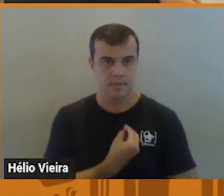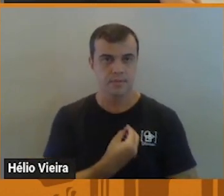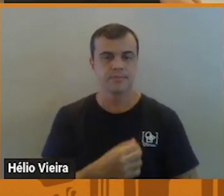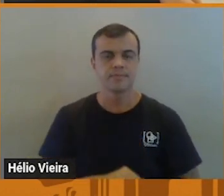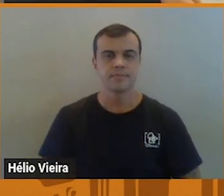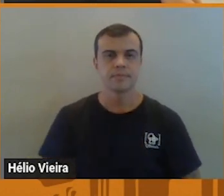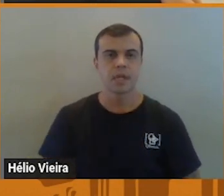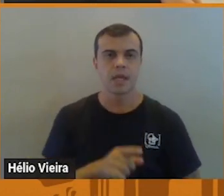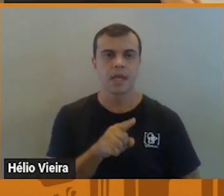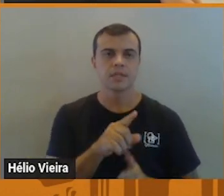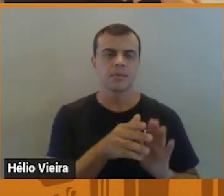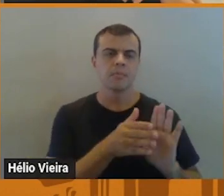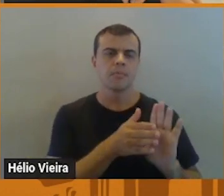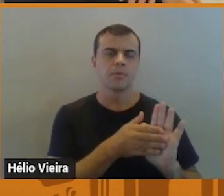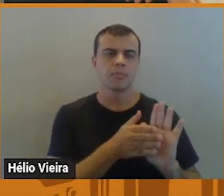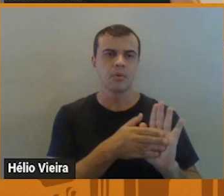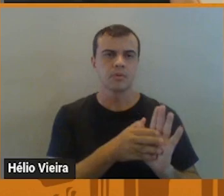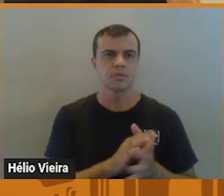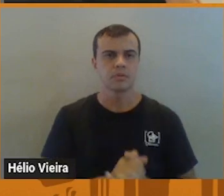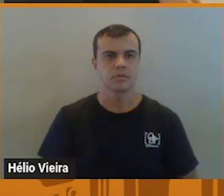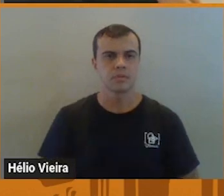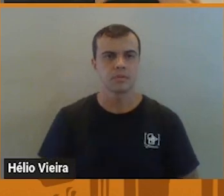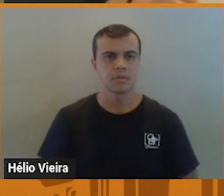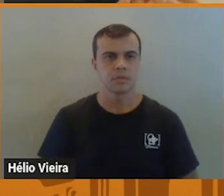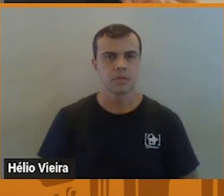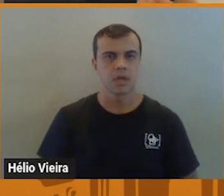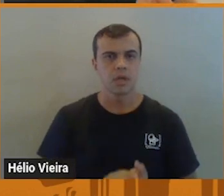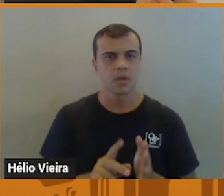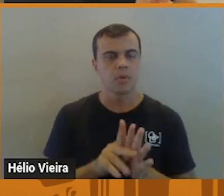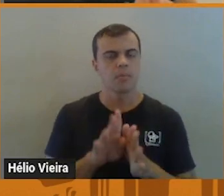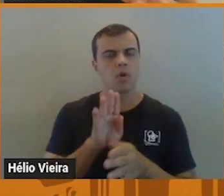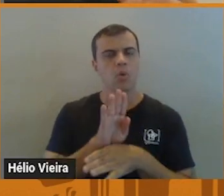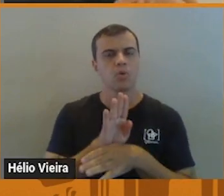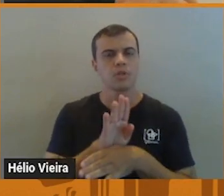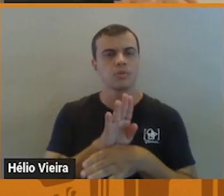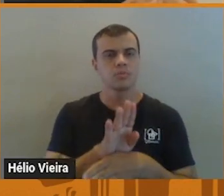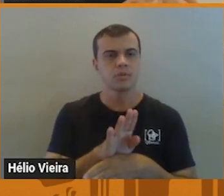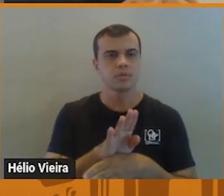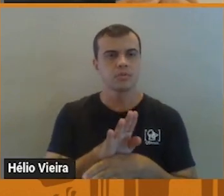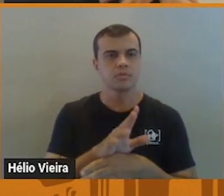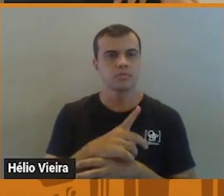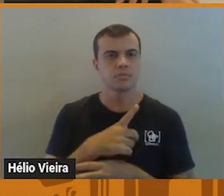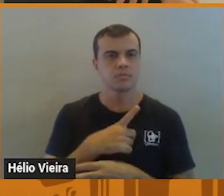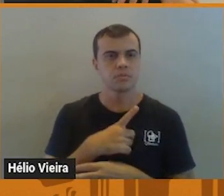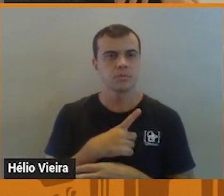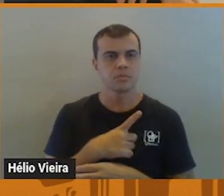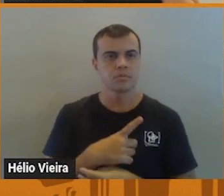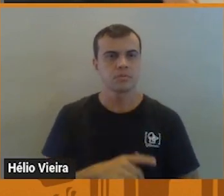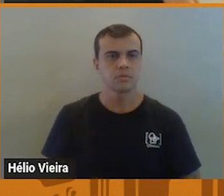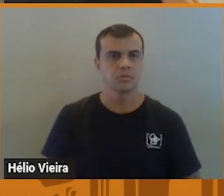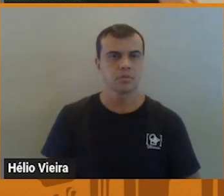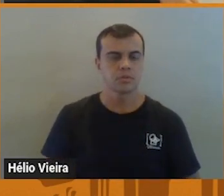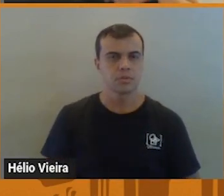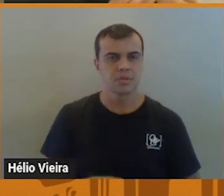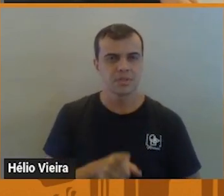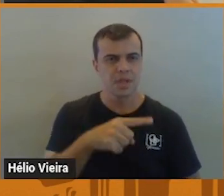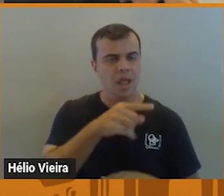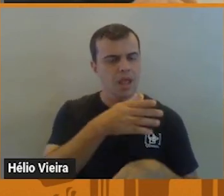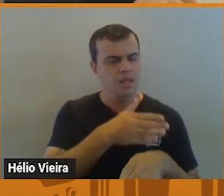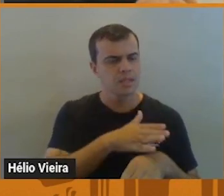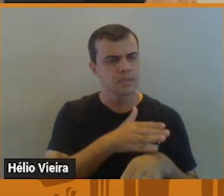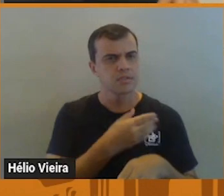essa proposta, na verdade, ela é uma contribuição para que esse exercício da